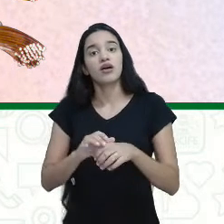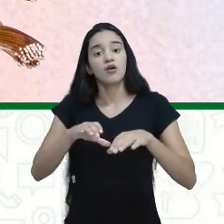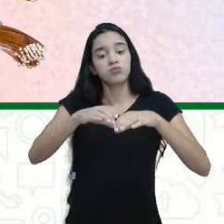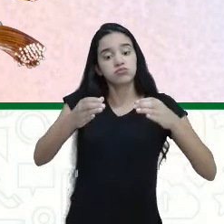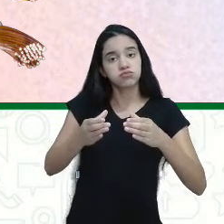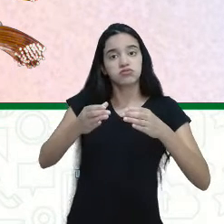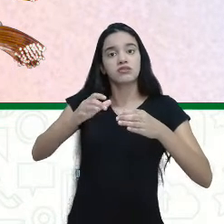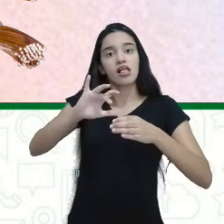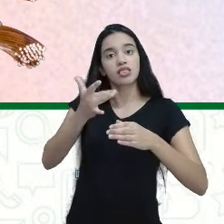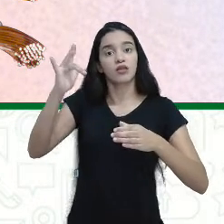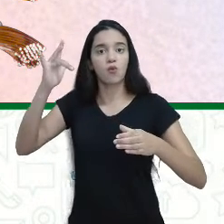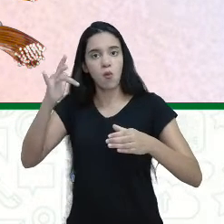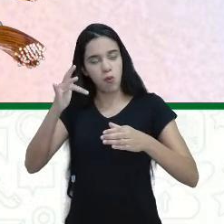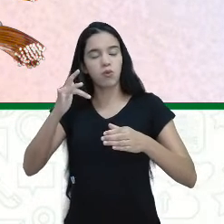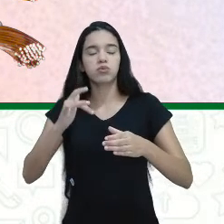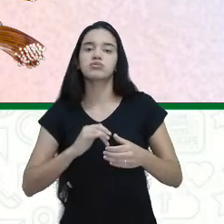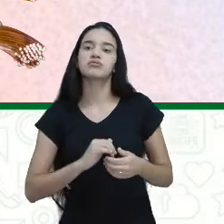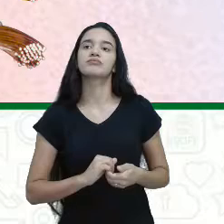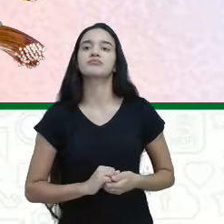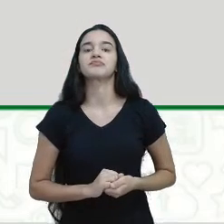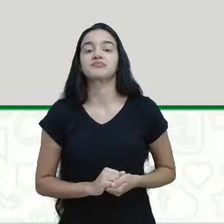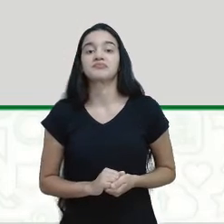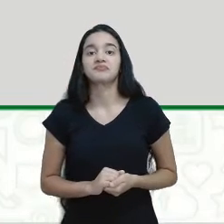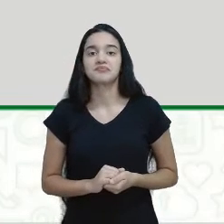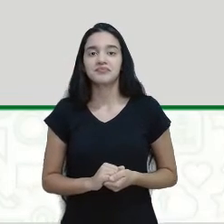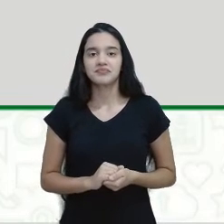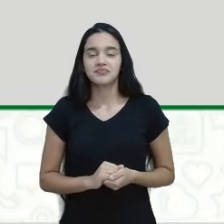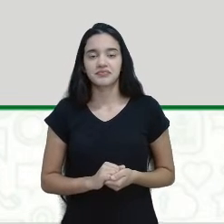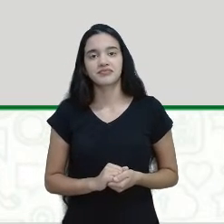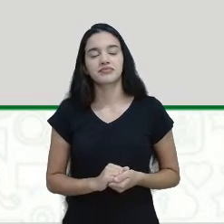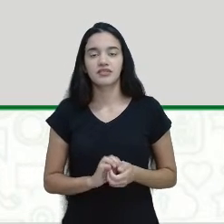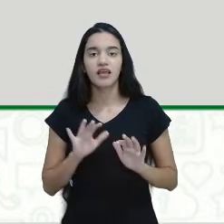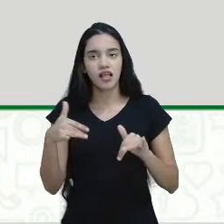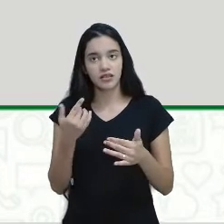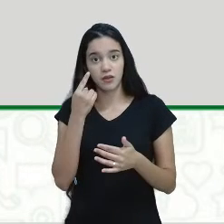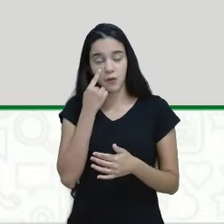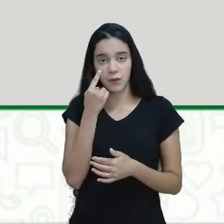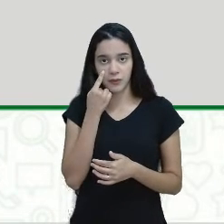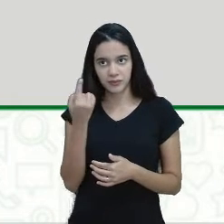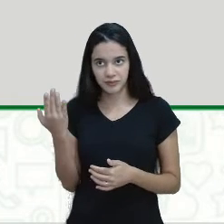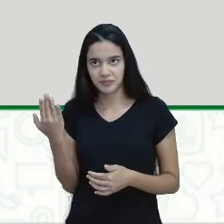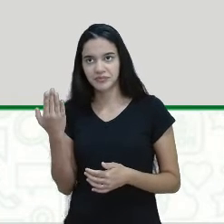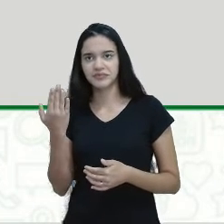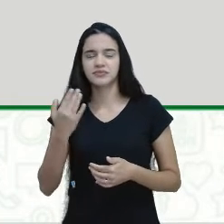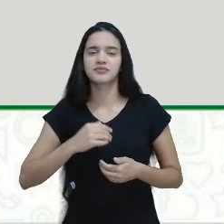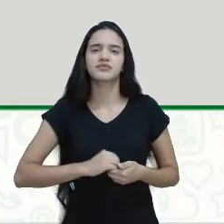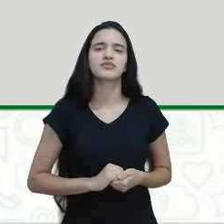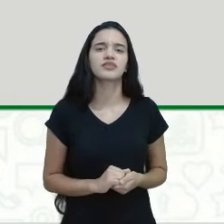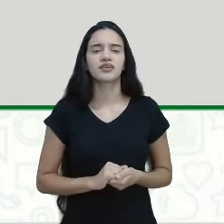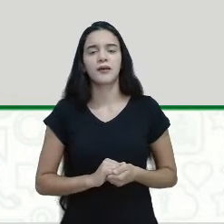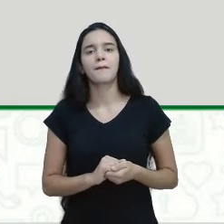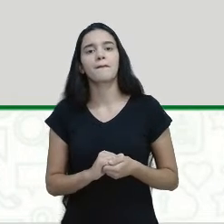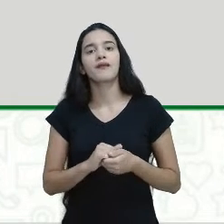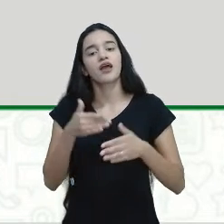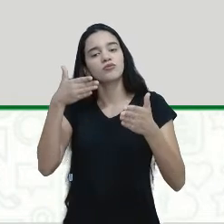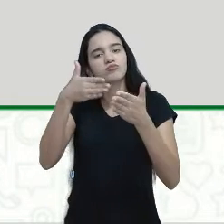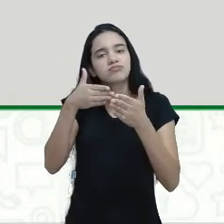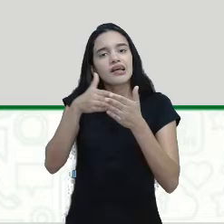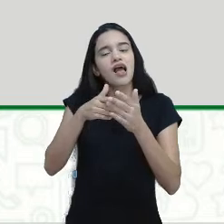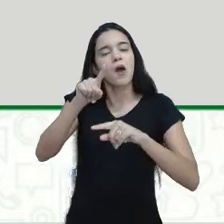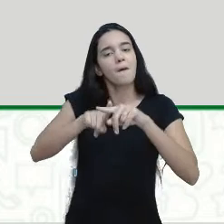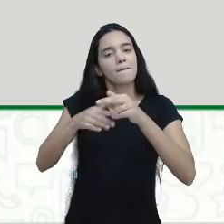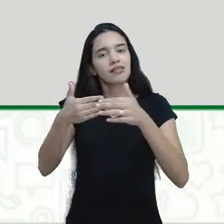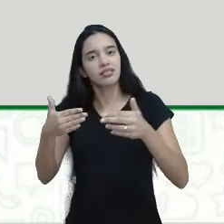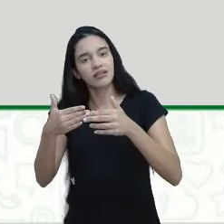de eletricidade ou é um isolante. Então, aí os condutores elétricos são materiais